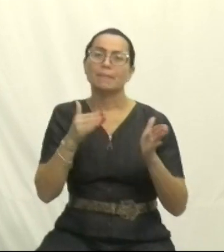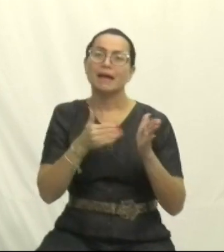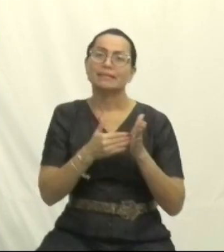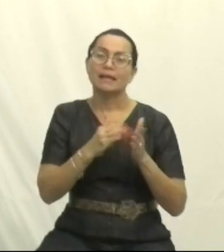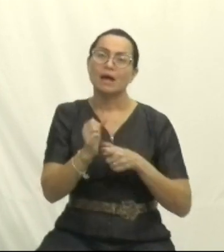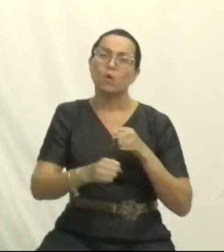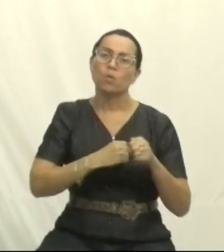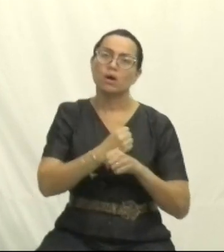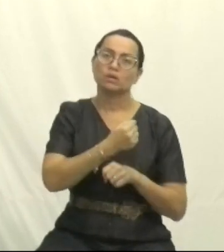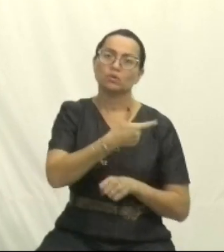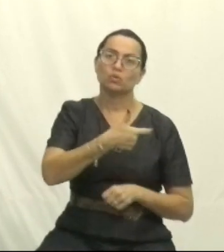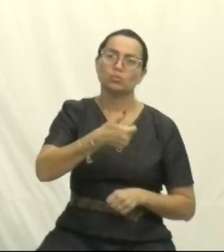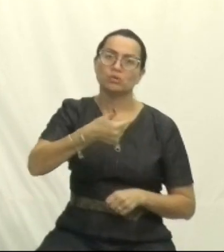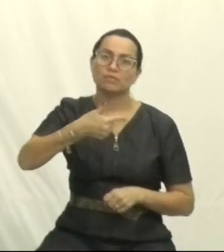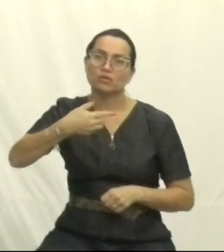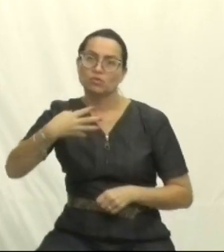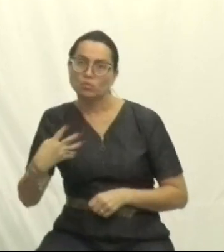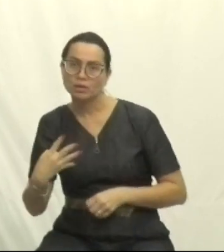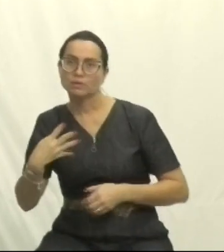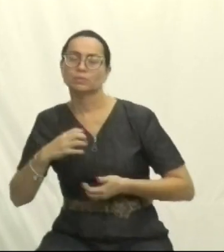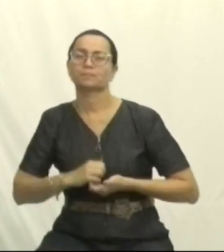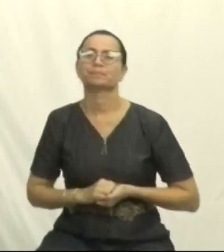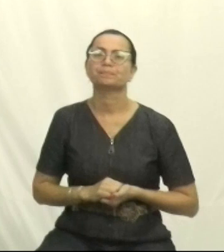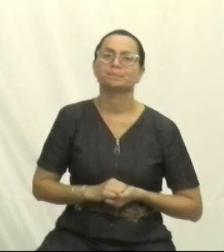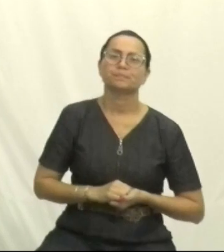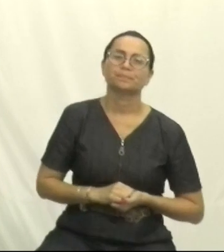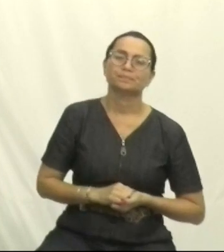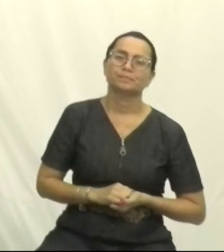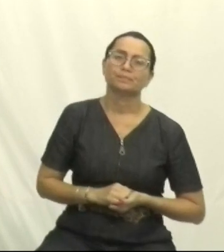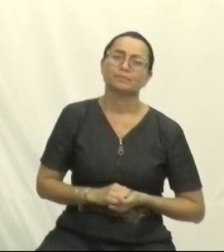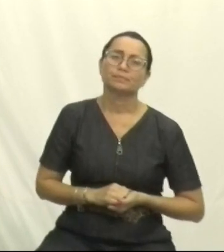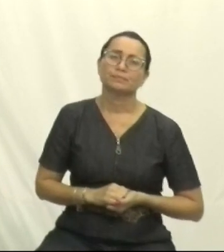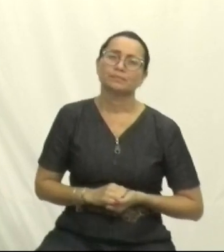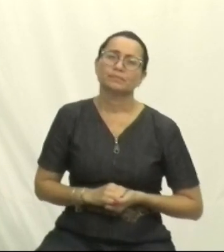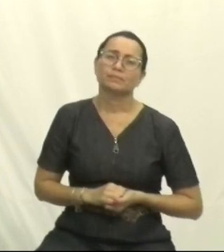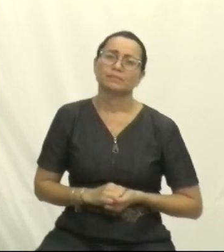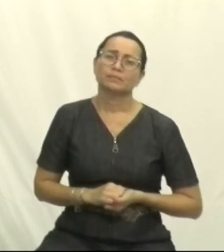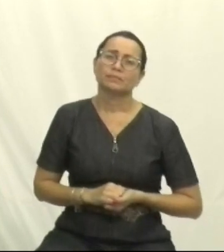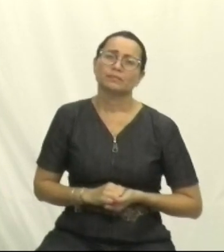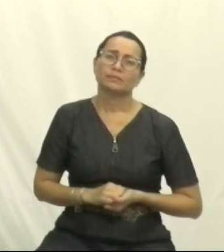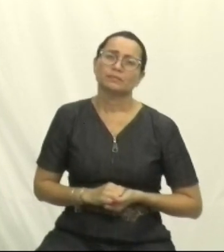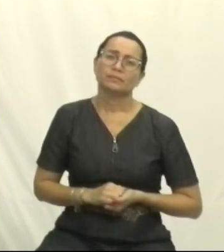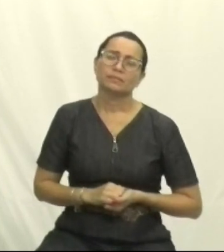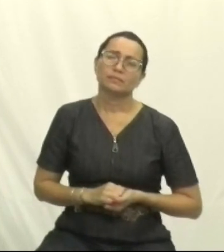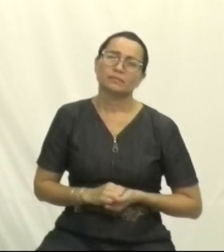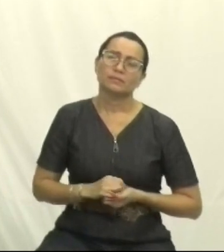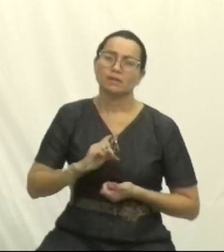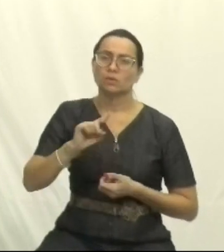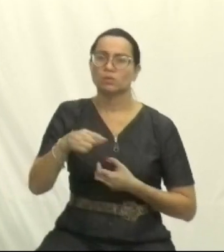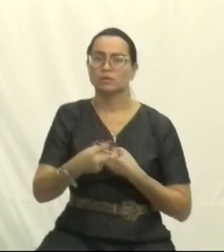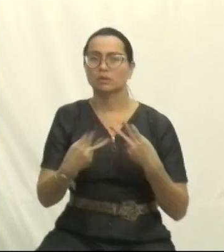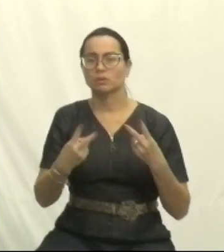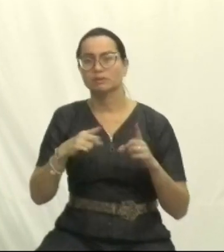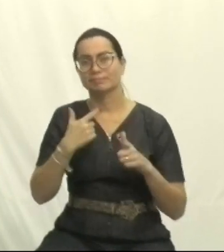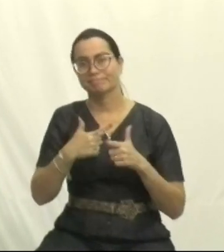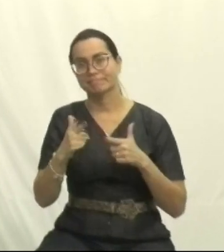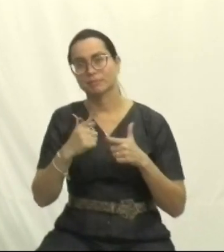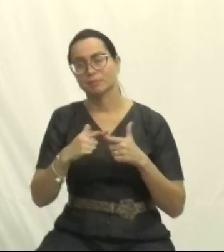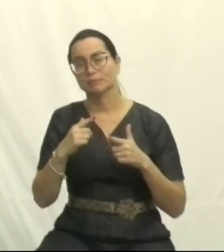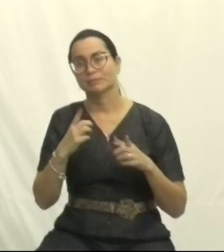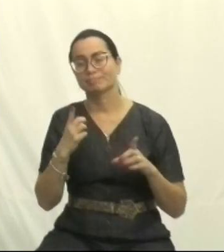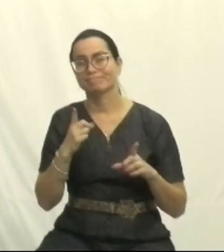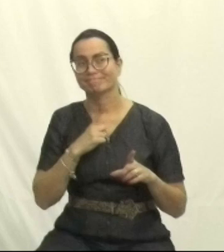2024, se Deus quiser. E aí, um outro grande problema que a gente sempre encontra é a questão de viaturas para